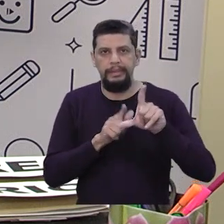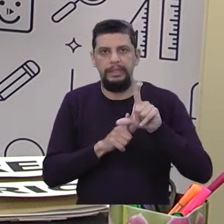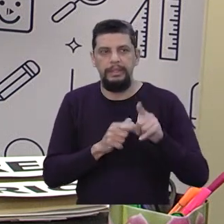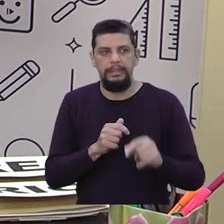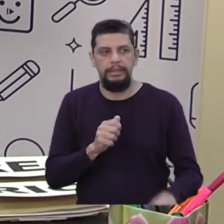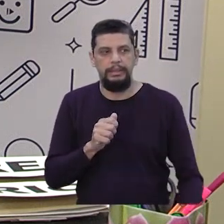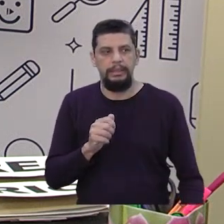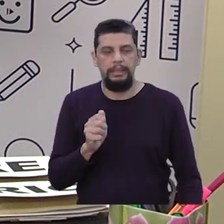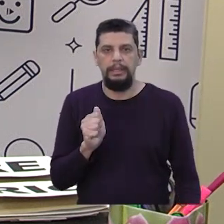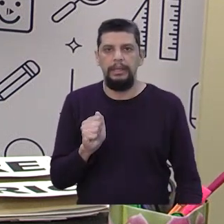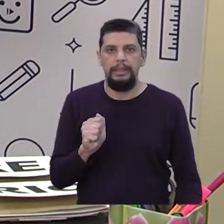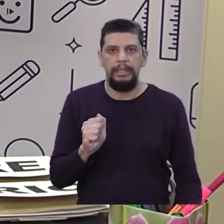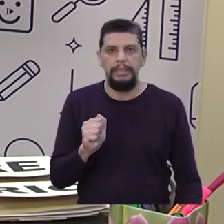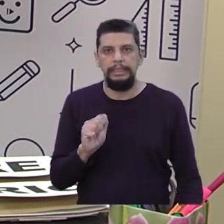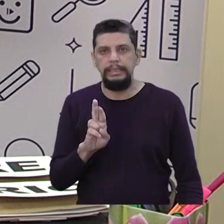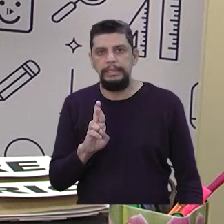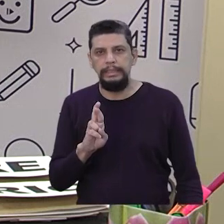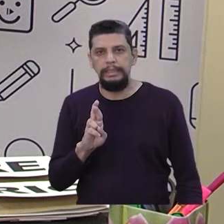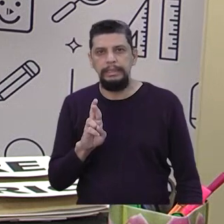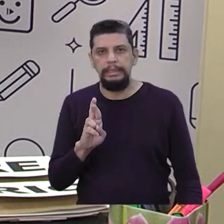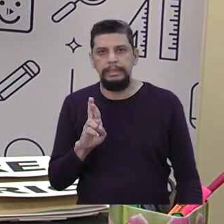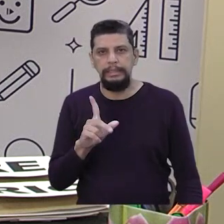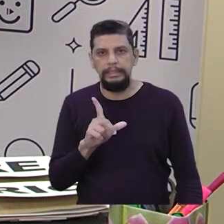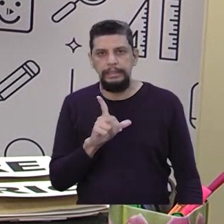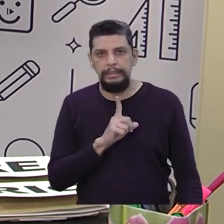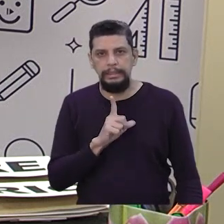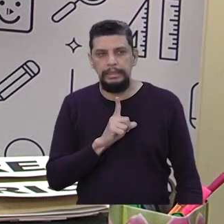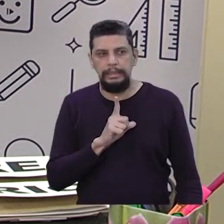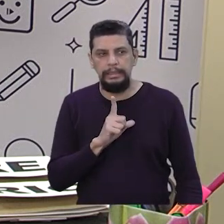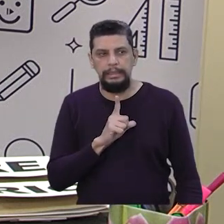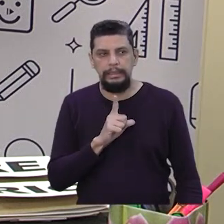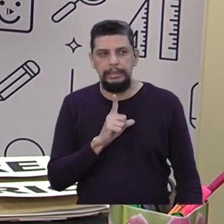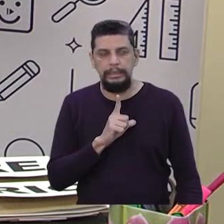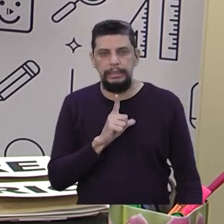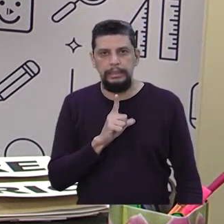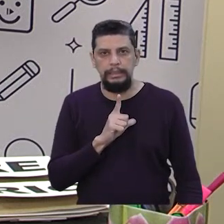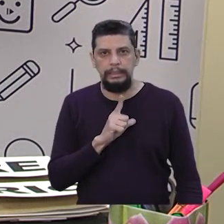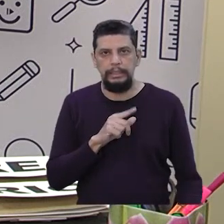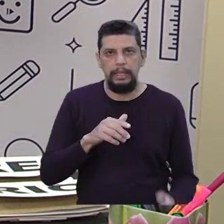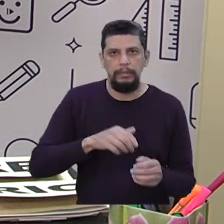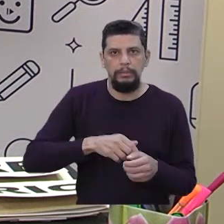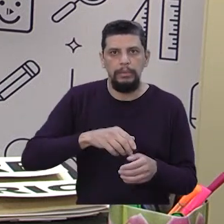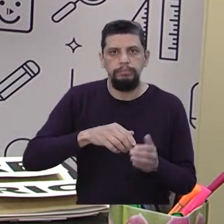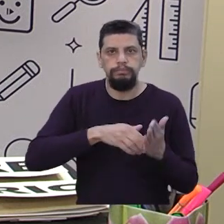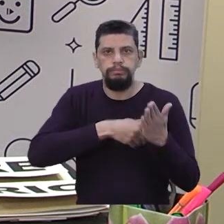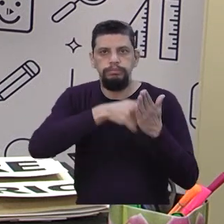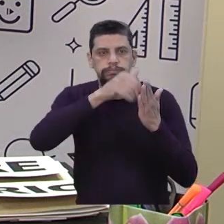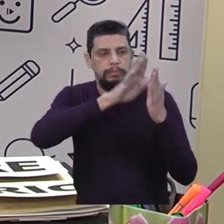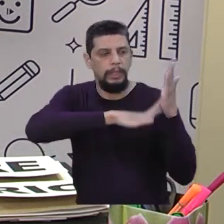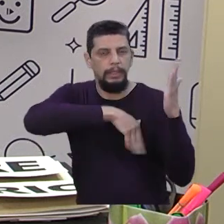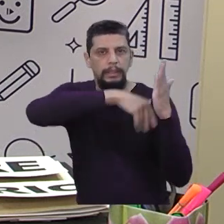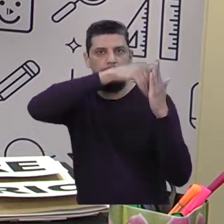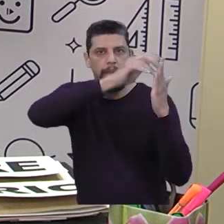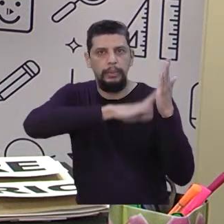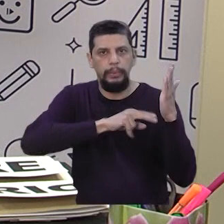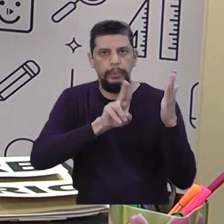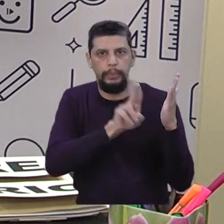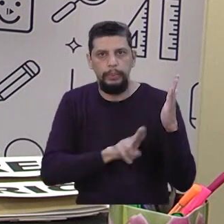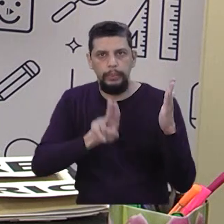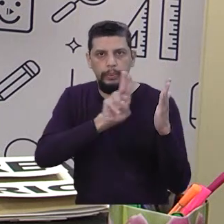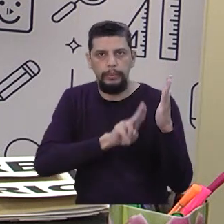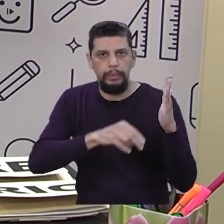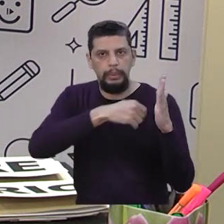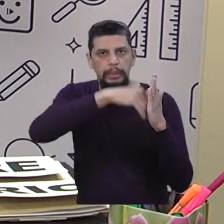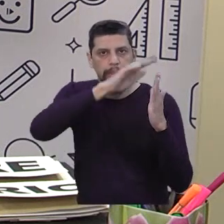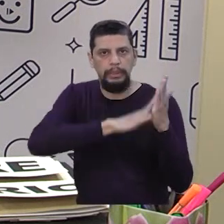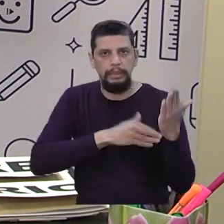Ah. Então ali nós temos assim, olha, os pintores de quadro usam essa tinta. Lá na